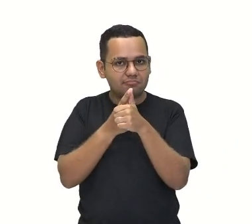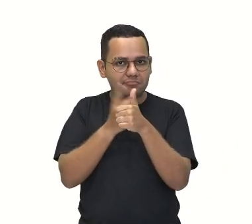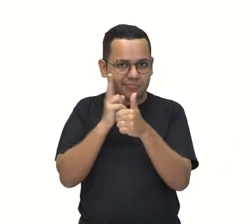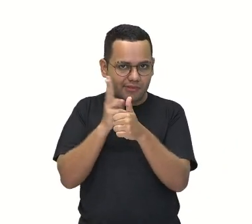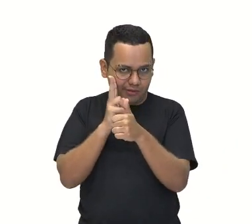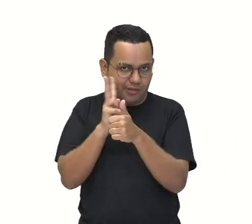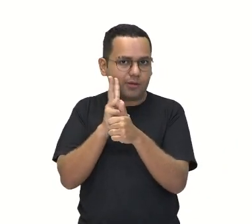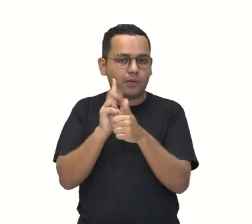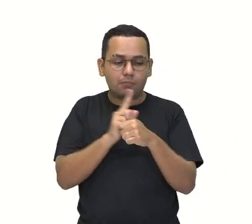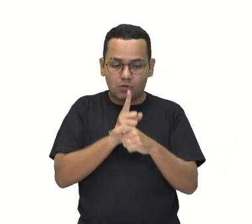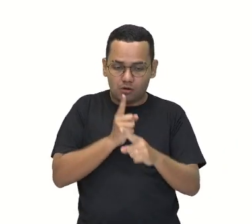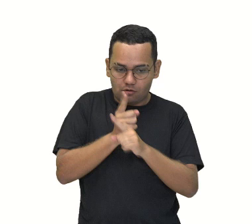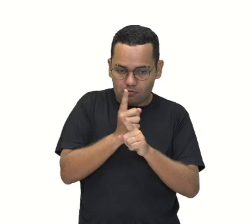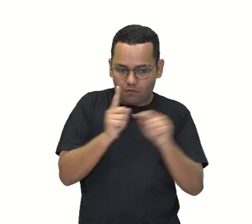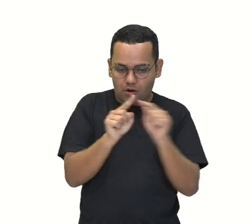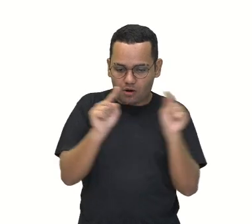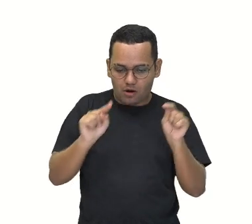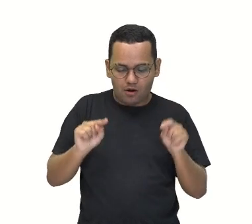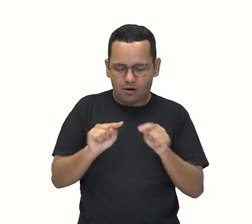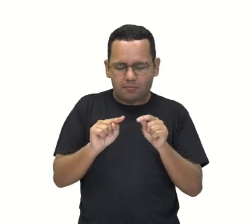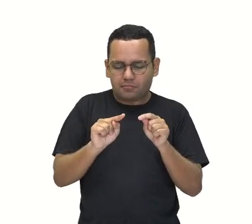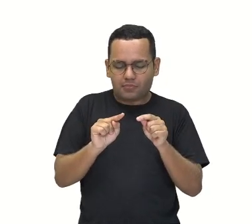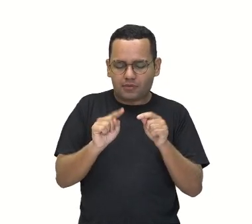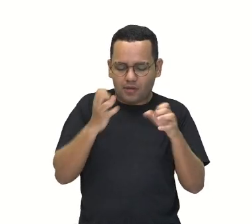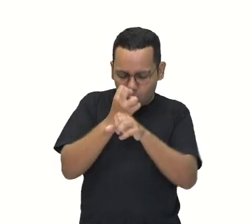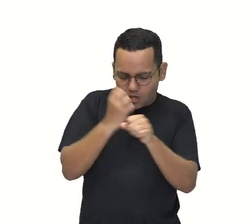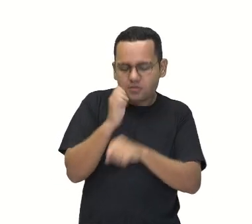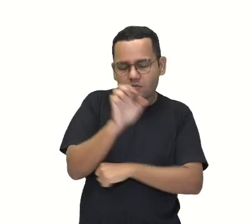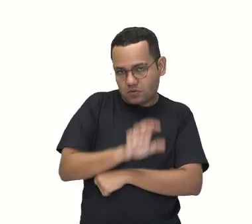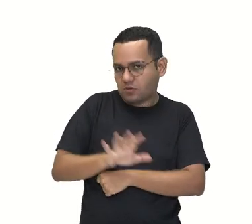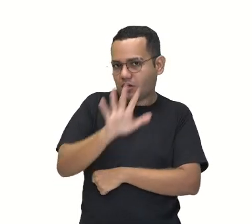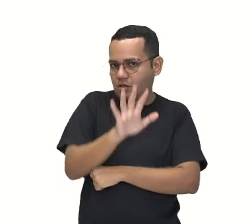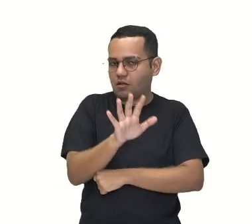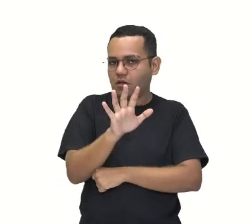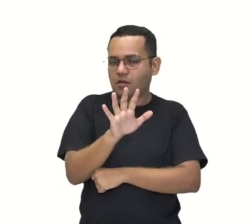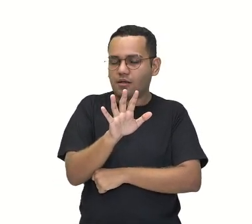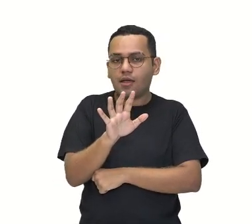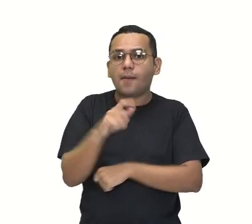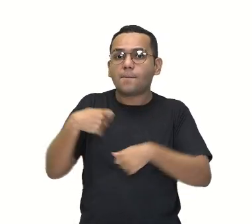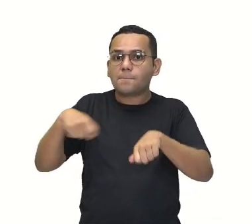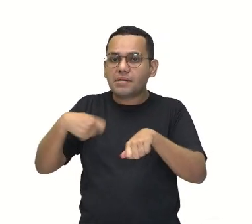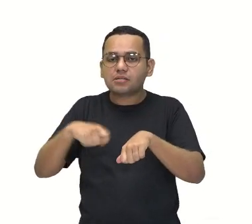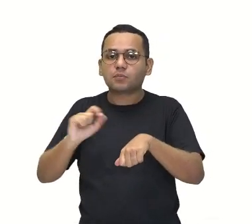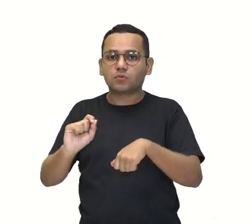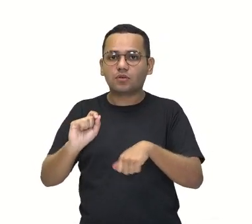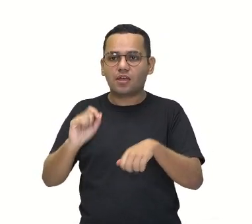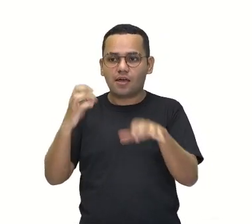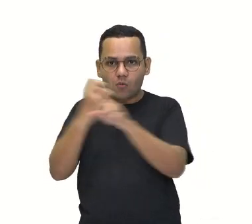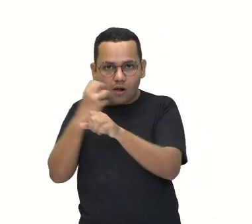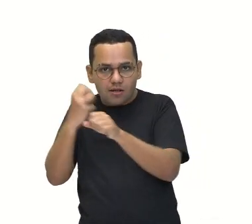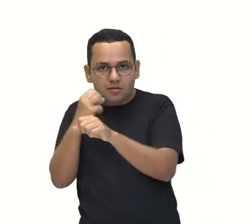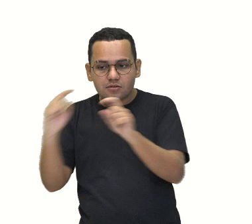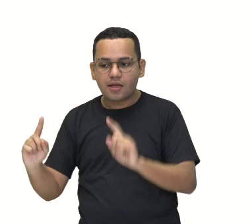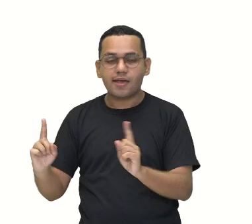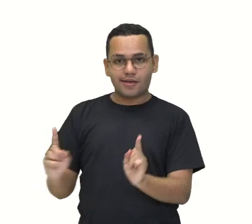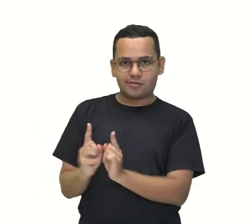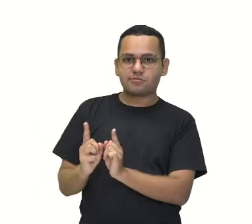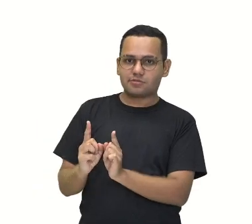a equação geral. Ainda falta o segundo passo, que é obter a